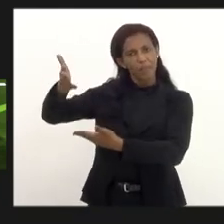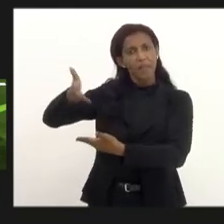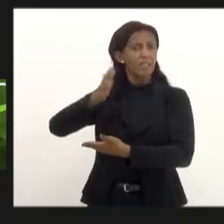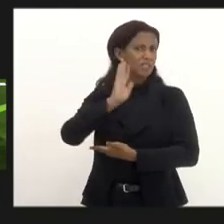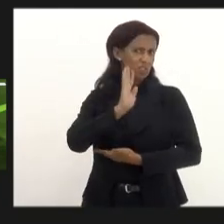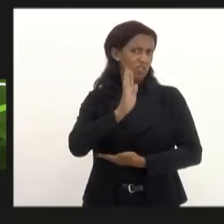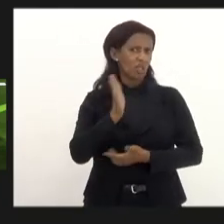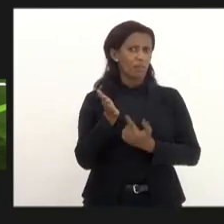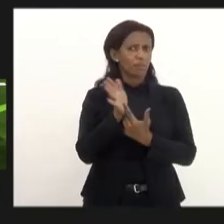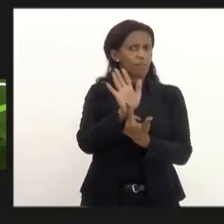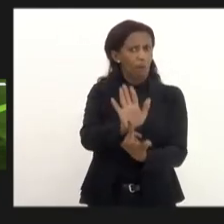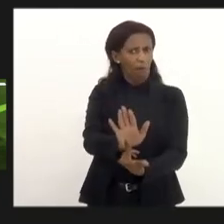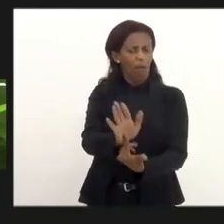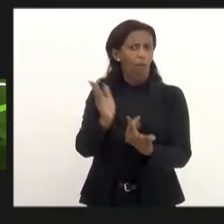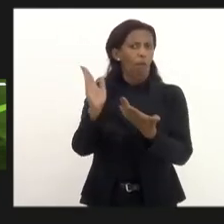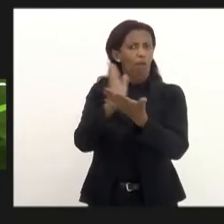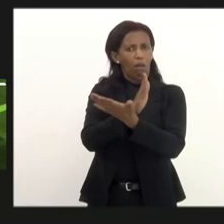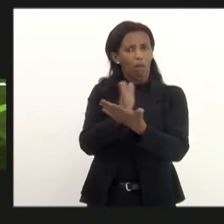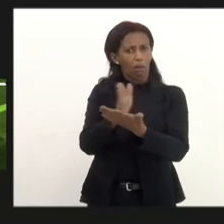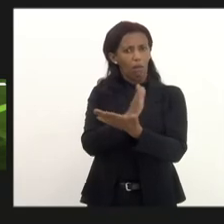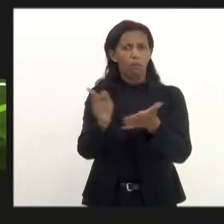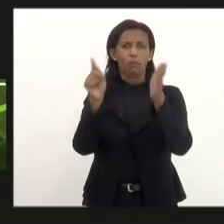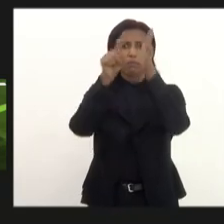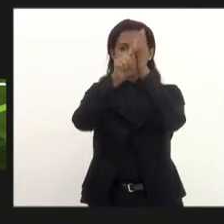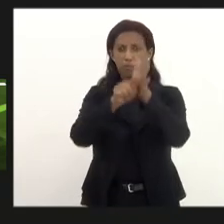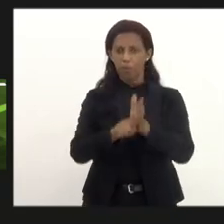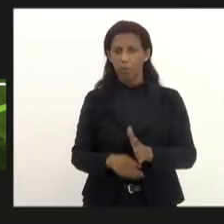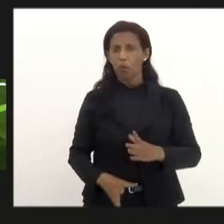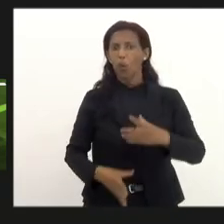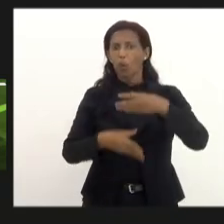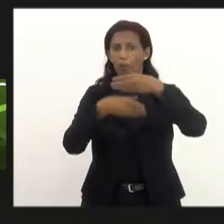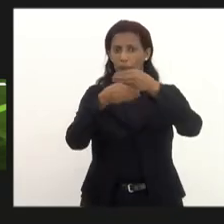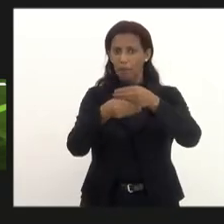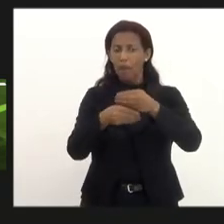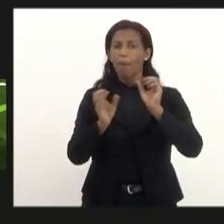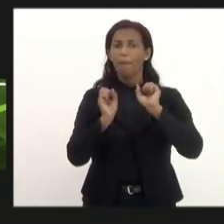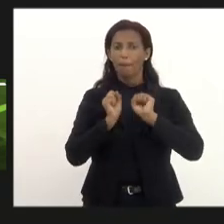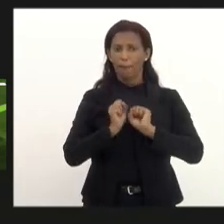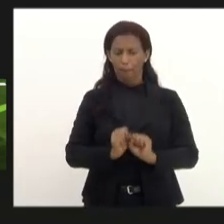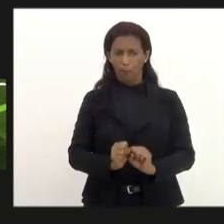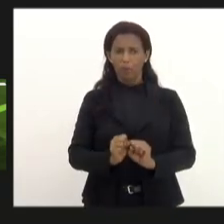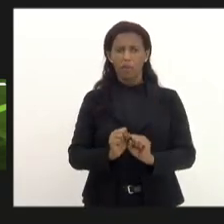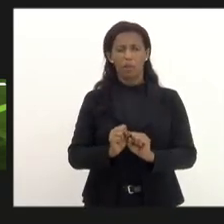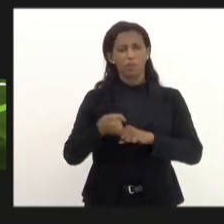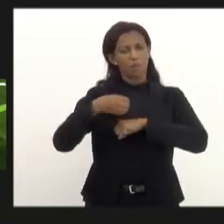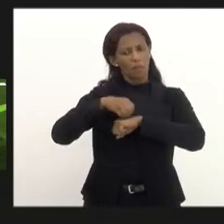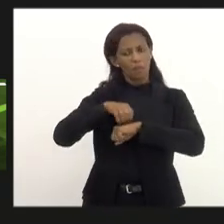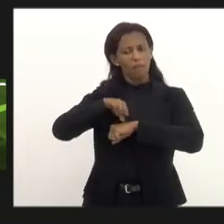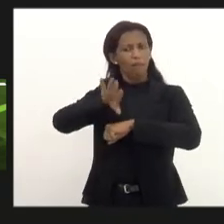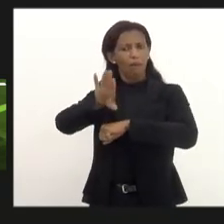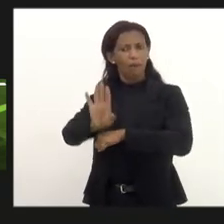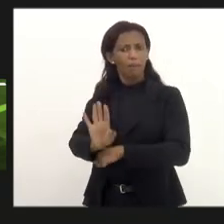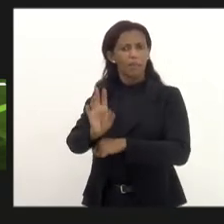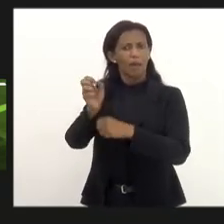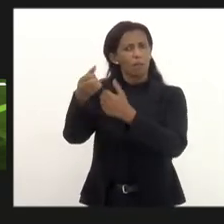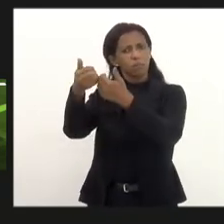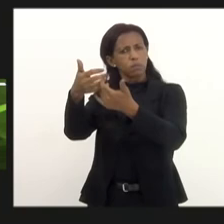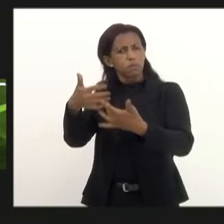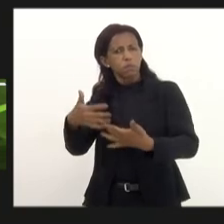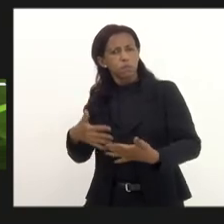feitas, algumas perguntas complementares, né, nós poderíamos até encaminhar com mais